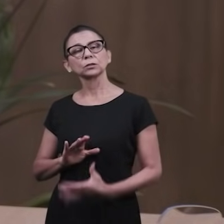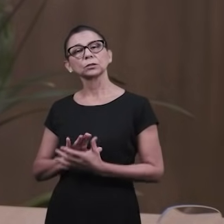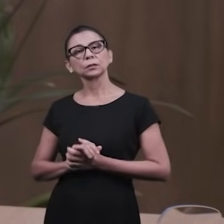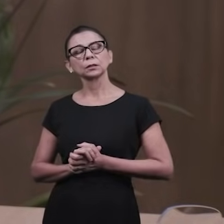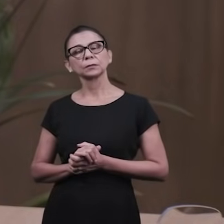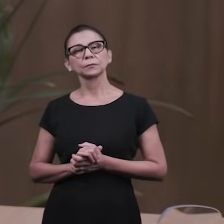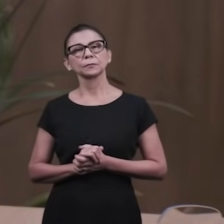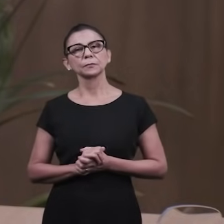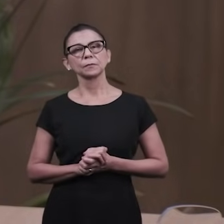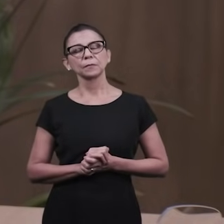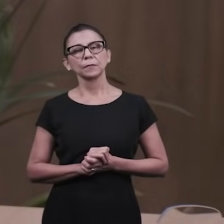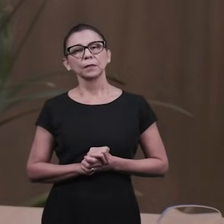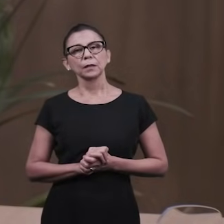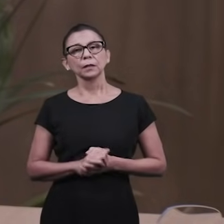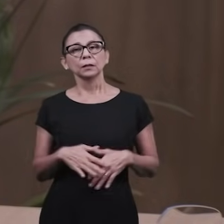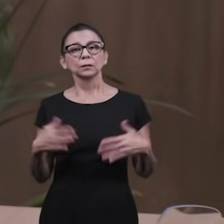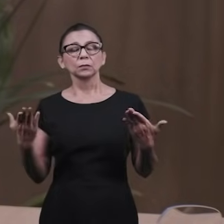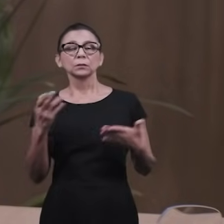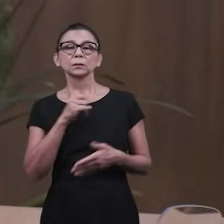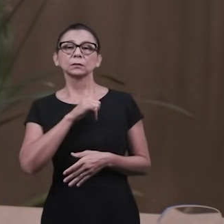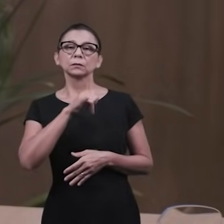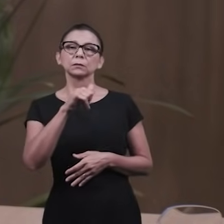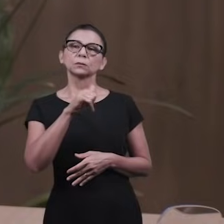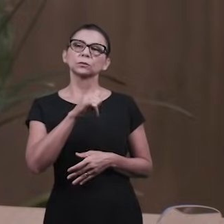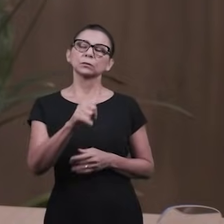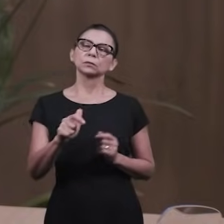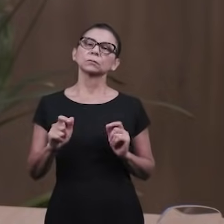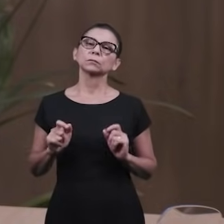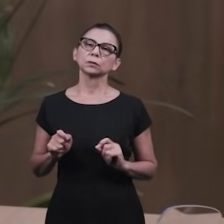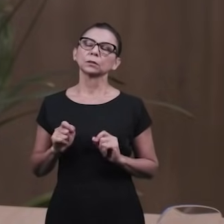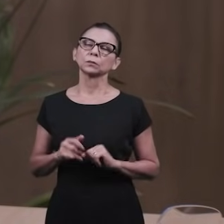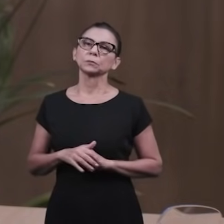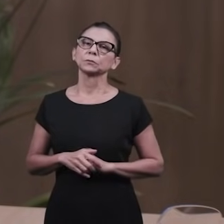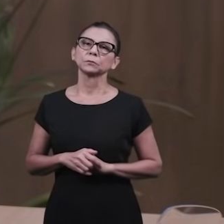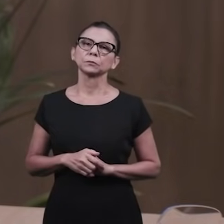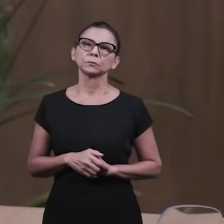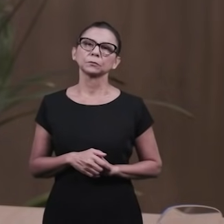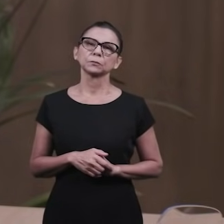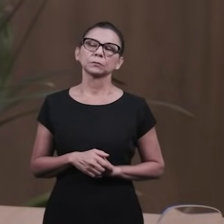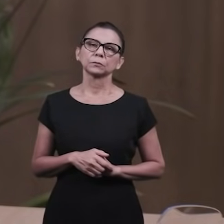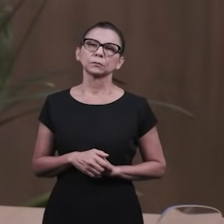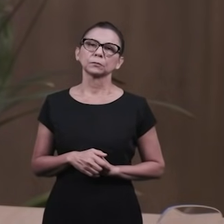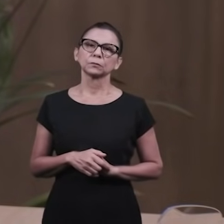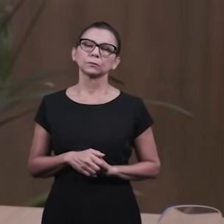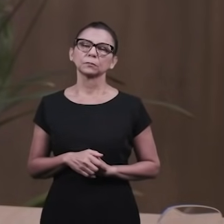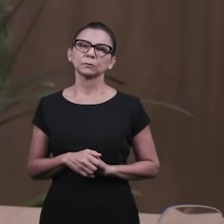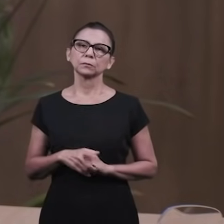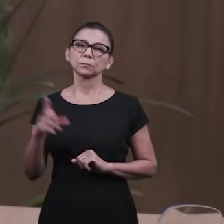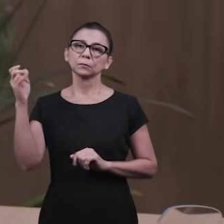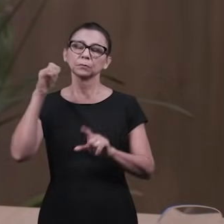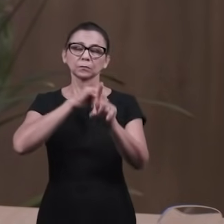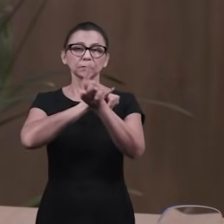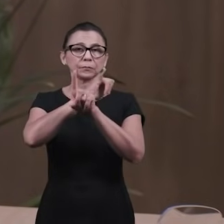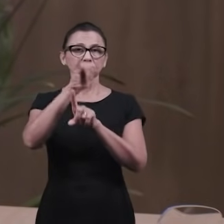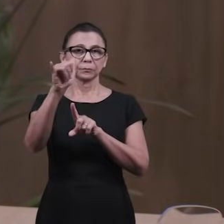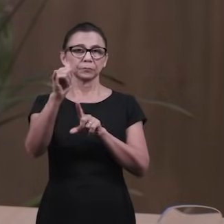no grego estabelecida para a igreja. Então, quando eles dizem aquilo, eles estão dizendo uma coisa que é